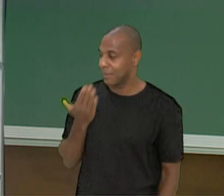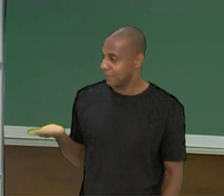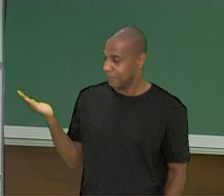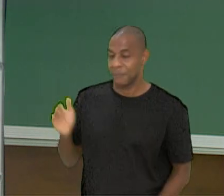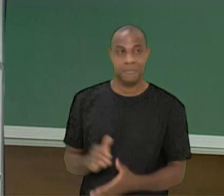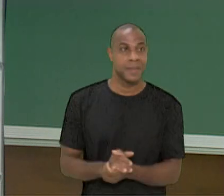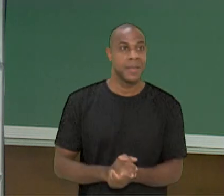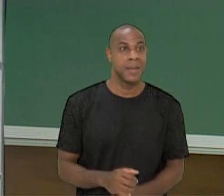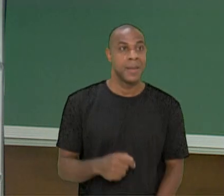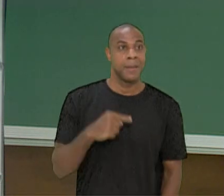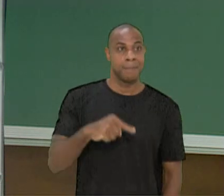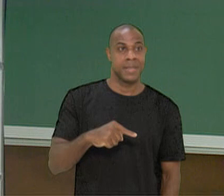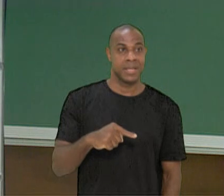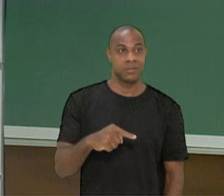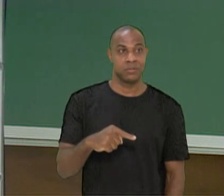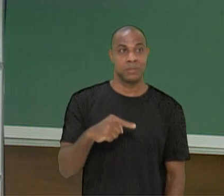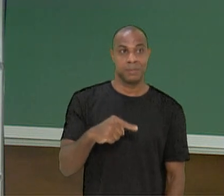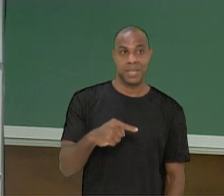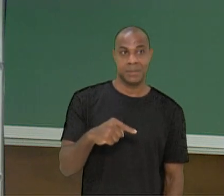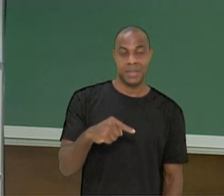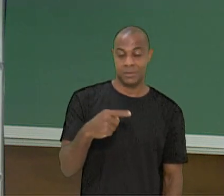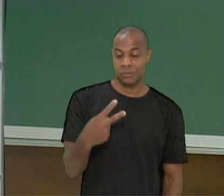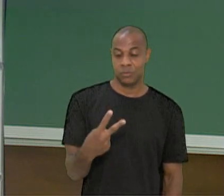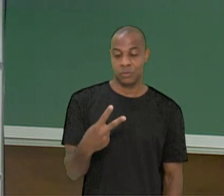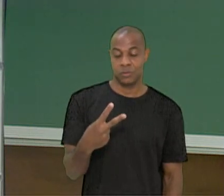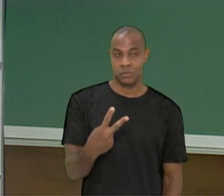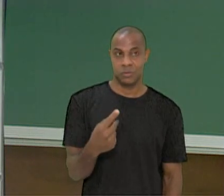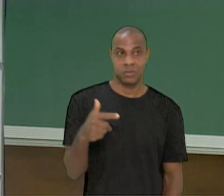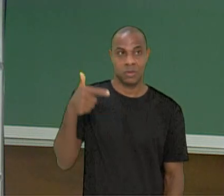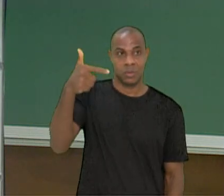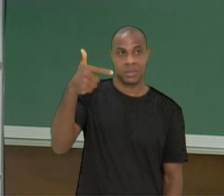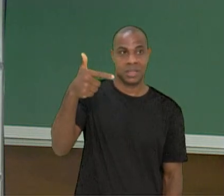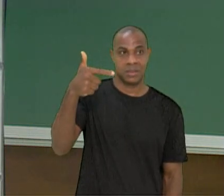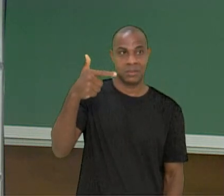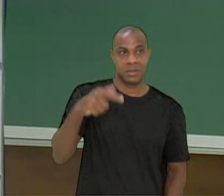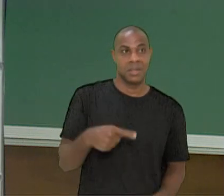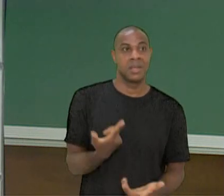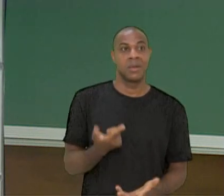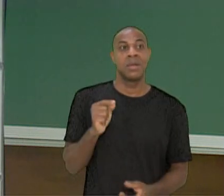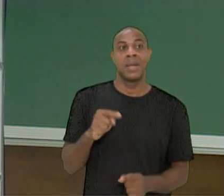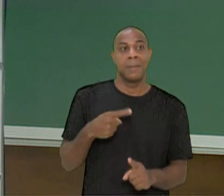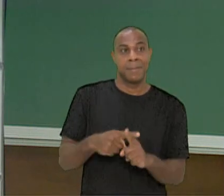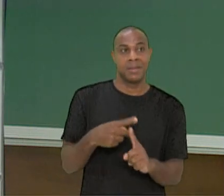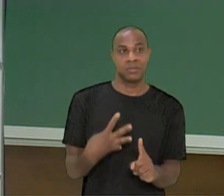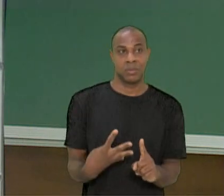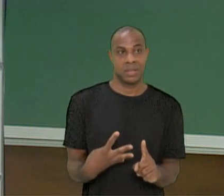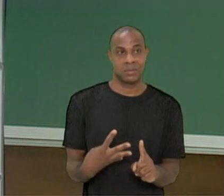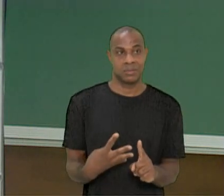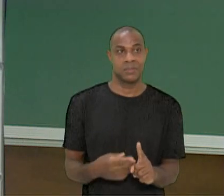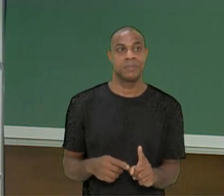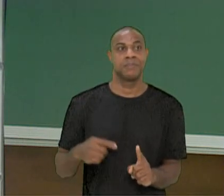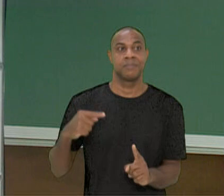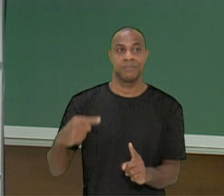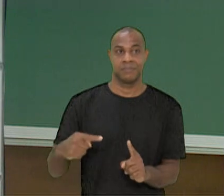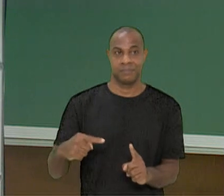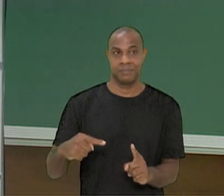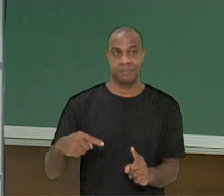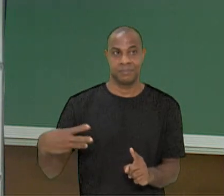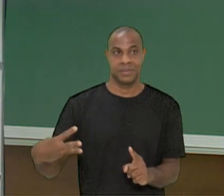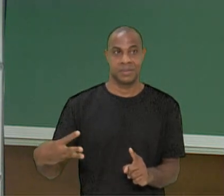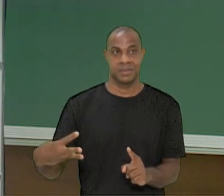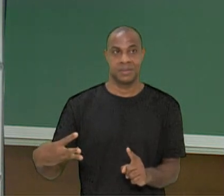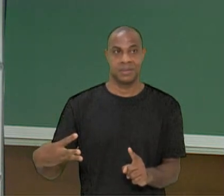ao quadrado é mais 4. Expoente par fica positivo. E o expoente ímpar faz o quê? Repete o sinal da base. Então, vai